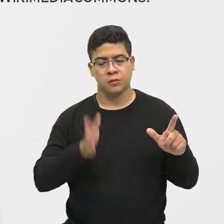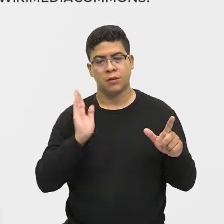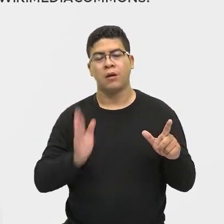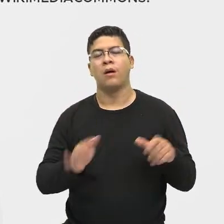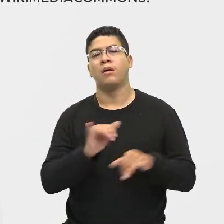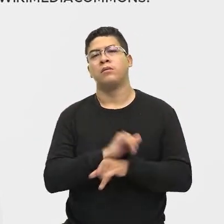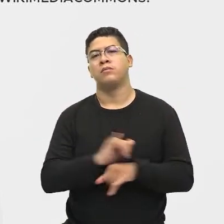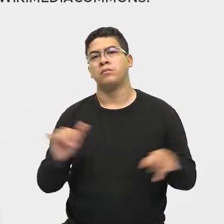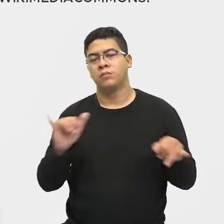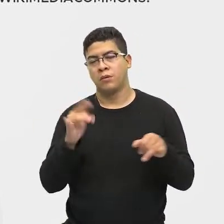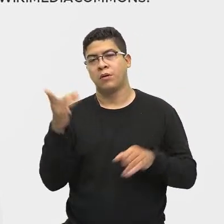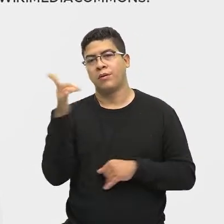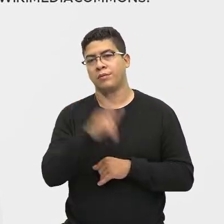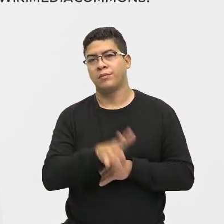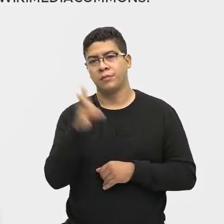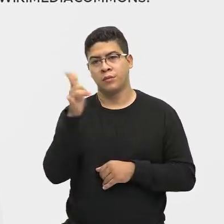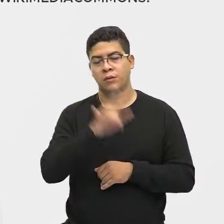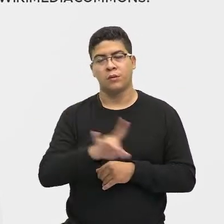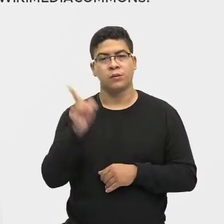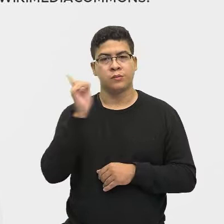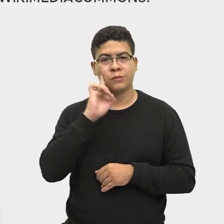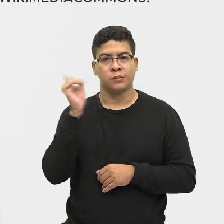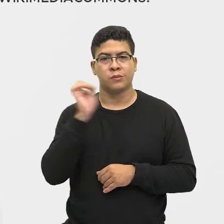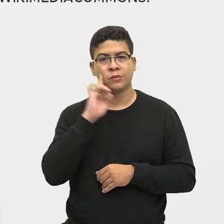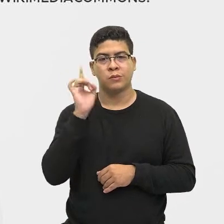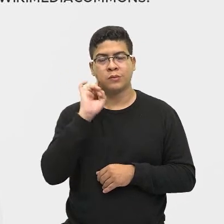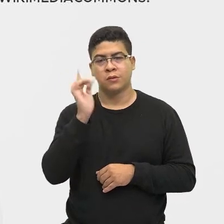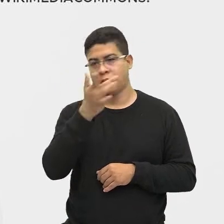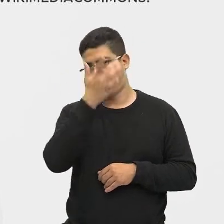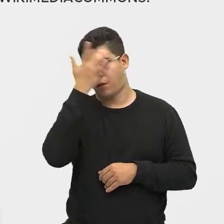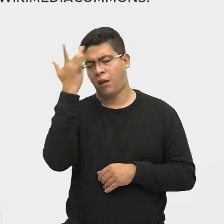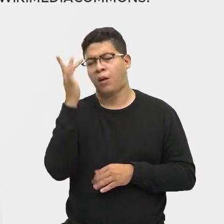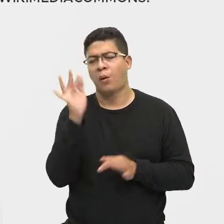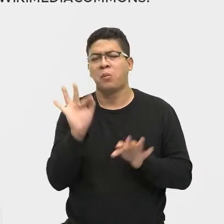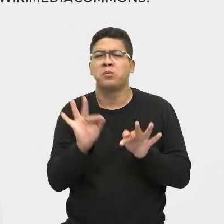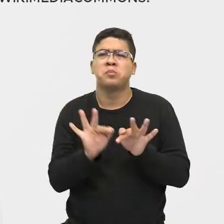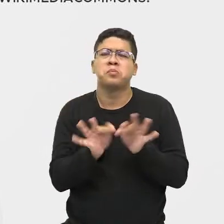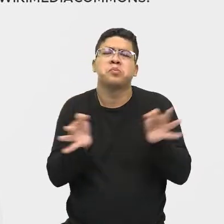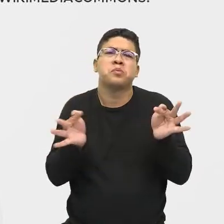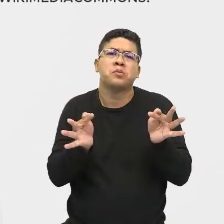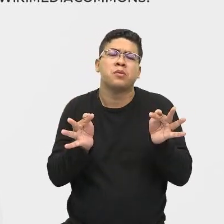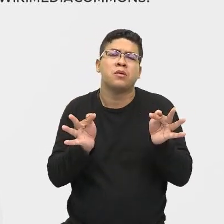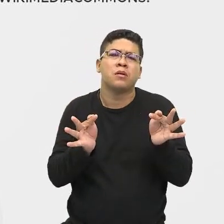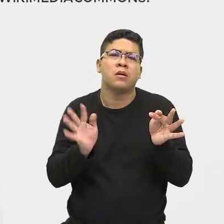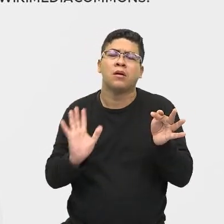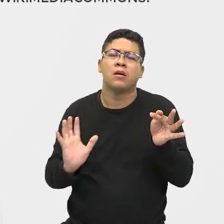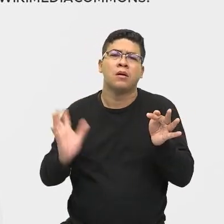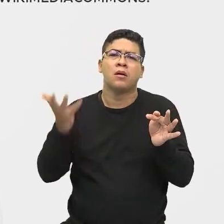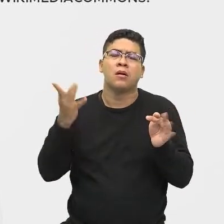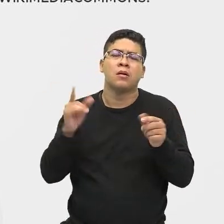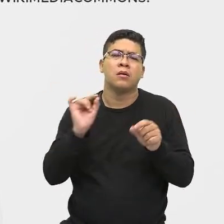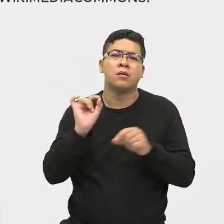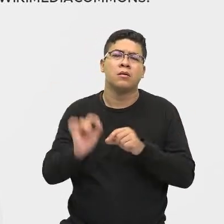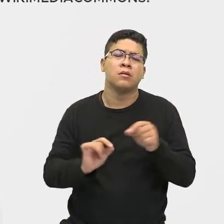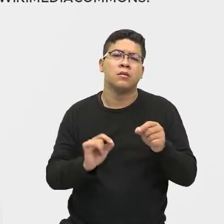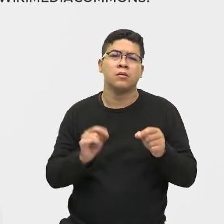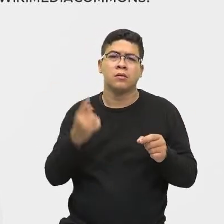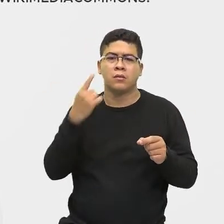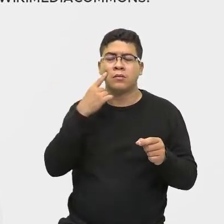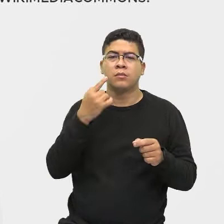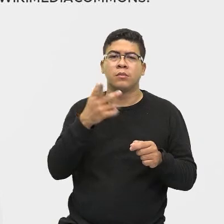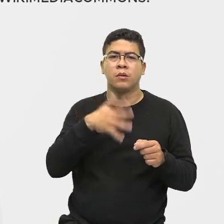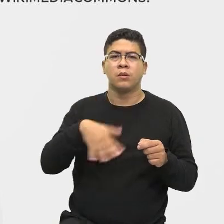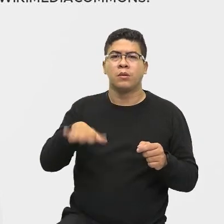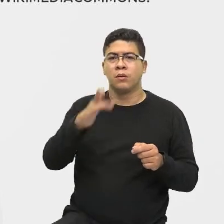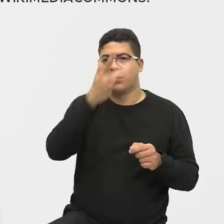vezes, o dia a dia das pessoas, coisas simples. Ele tinha um olhar para as coisas que para muita